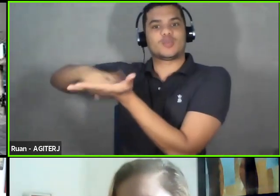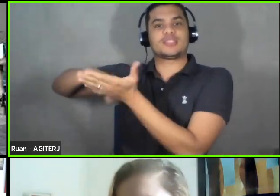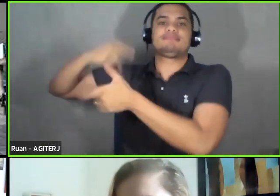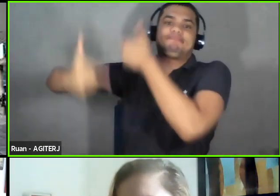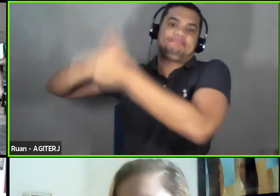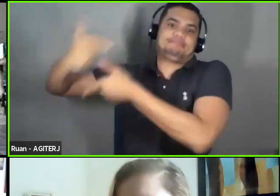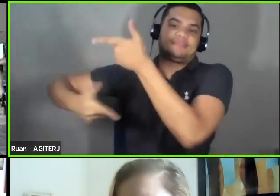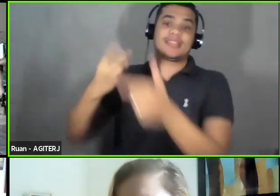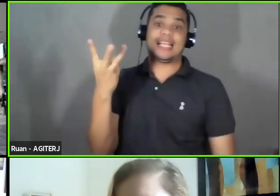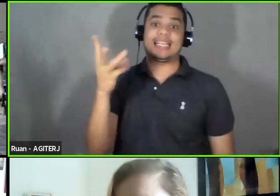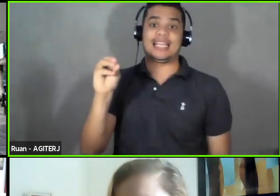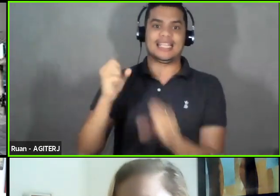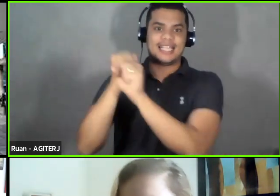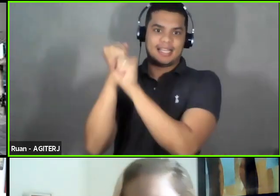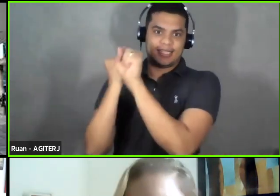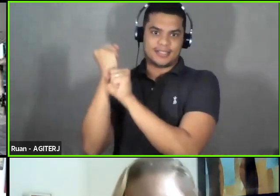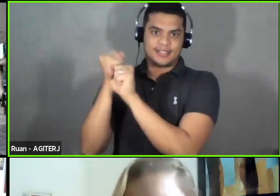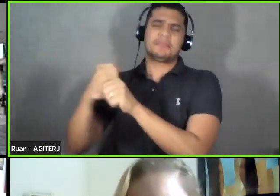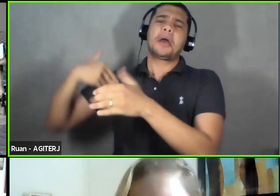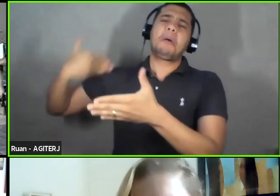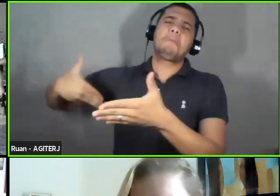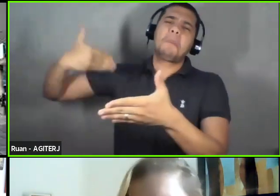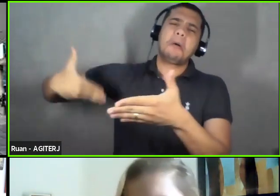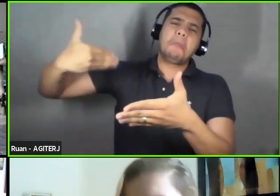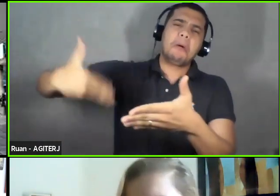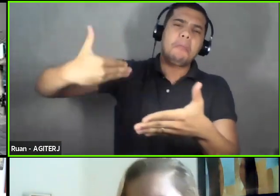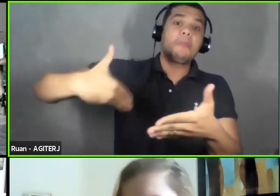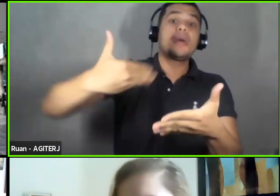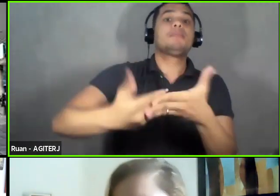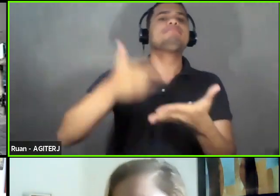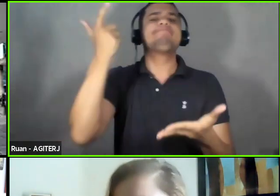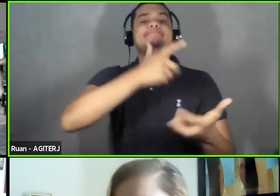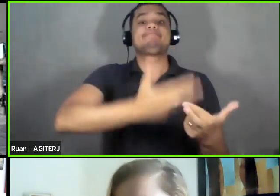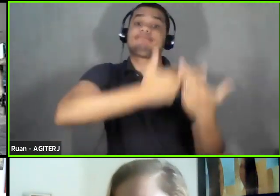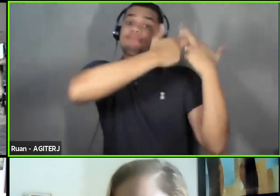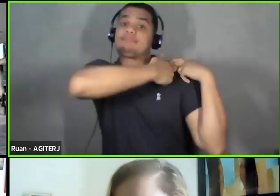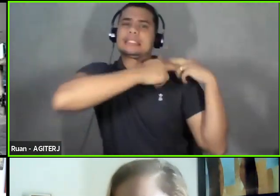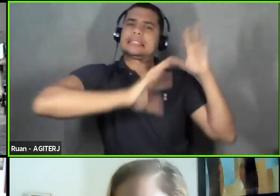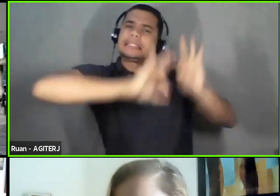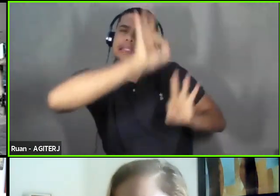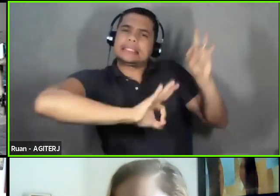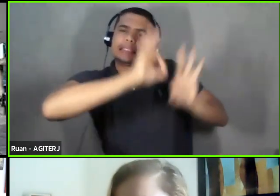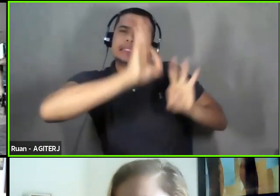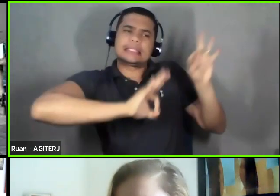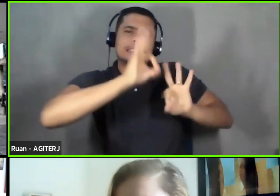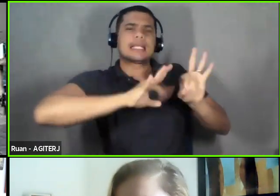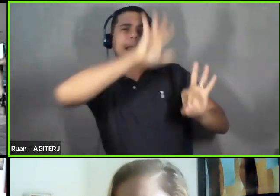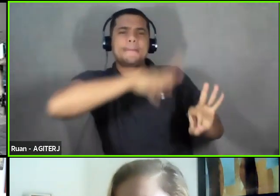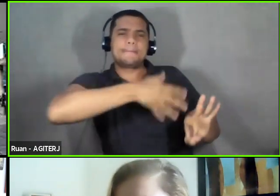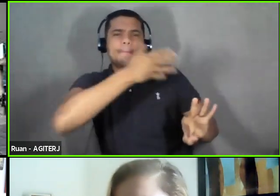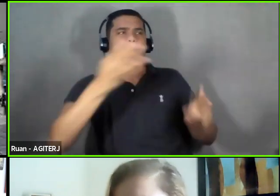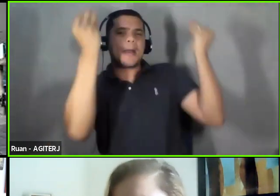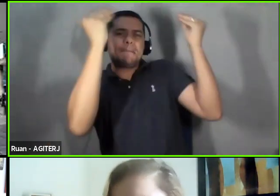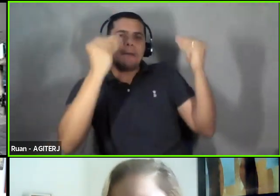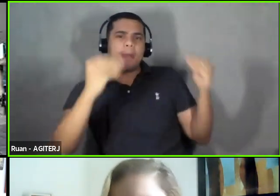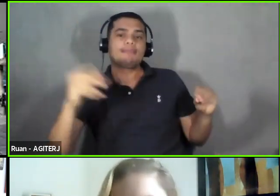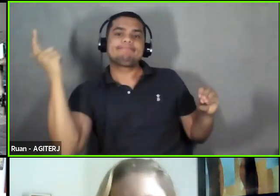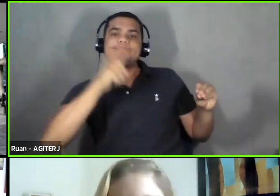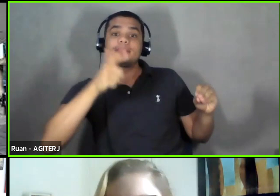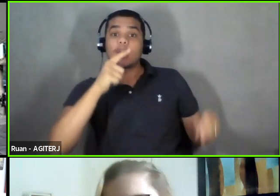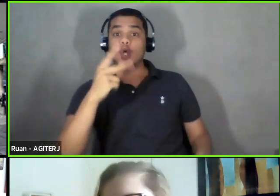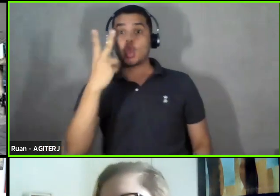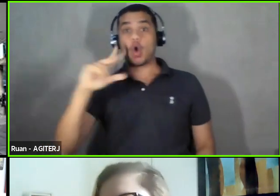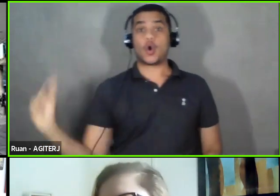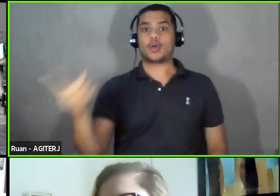anos. E nessa trajetória, ela foi responsável pela idealização, planejamento e realização dos dois primeiros